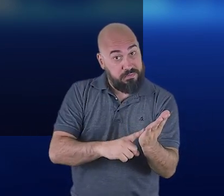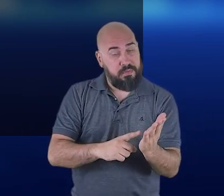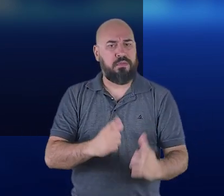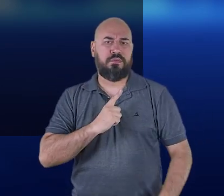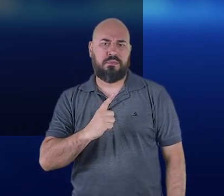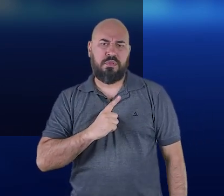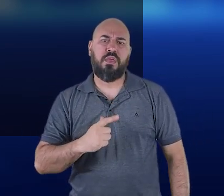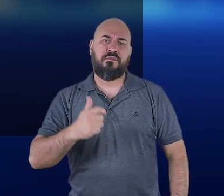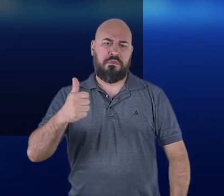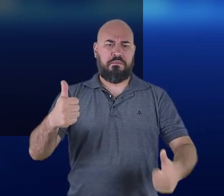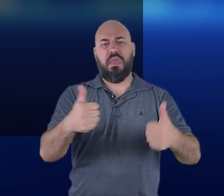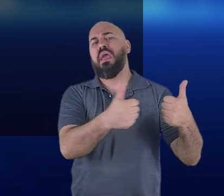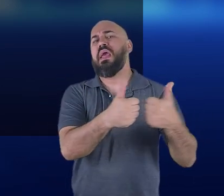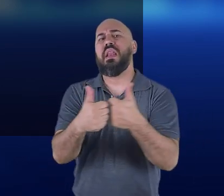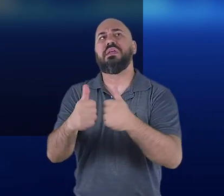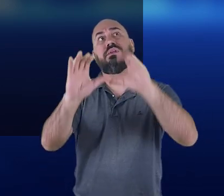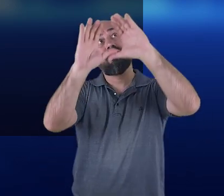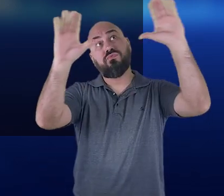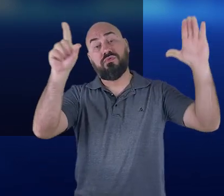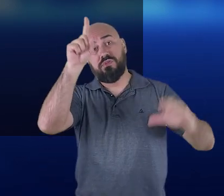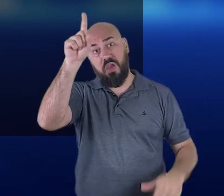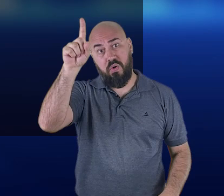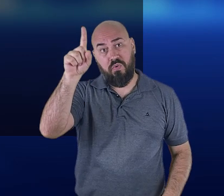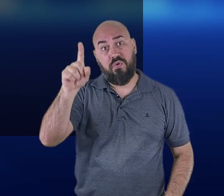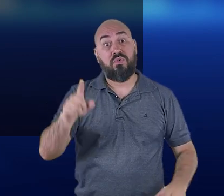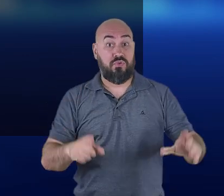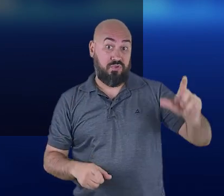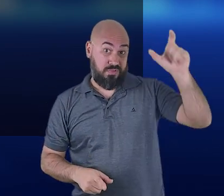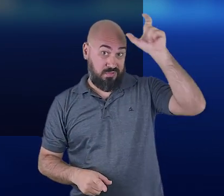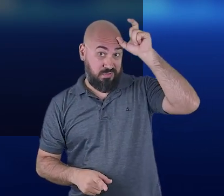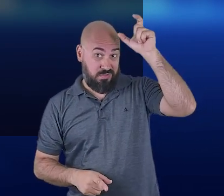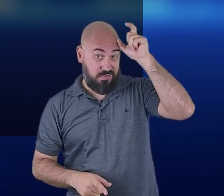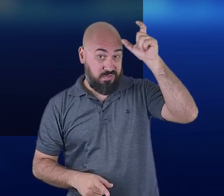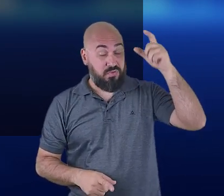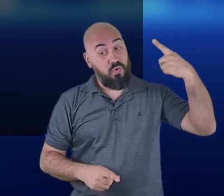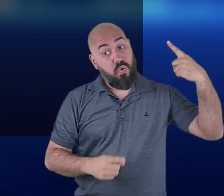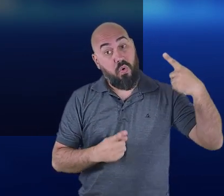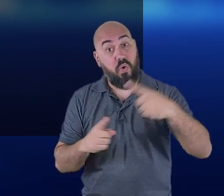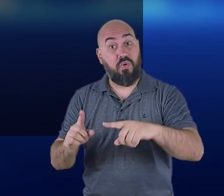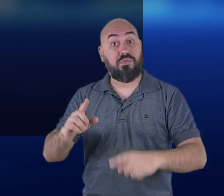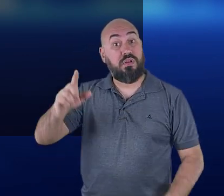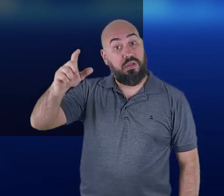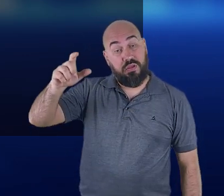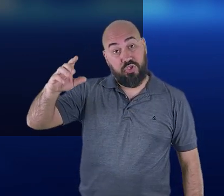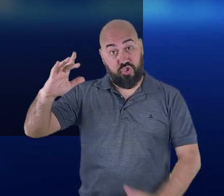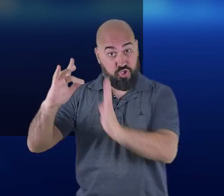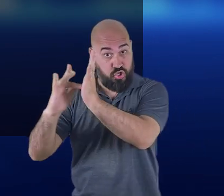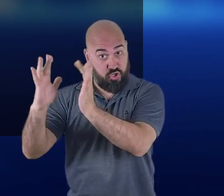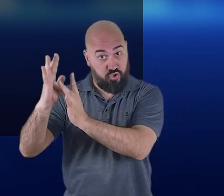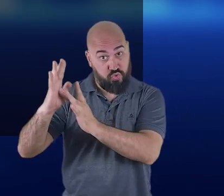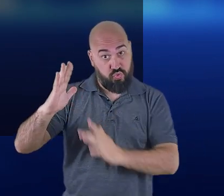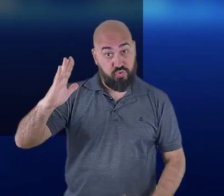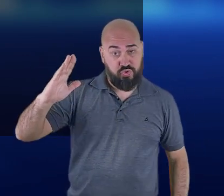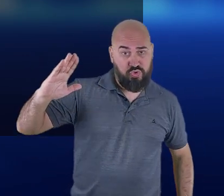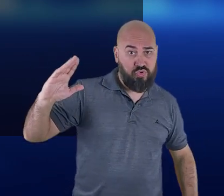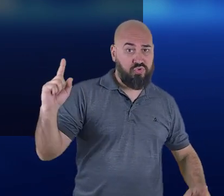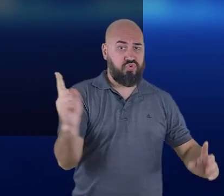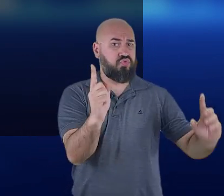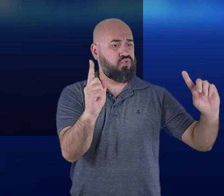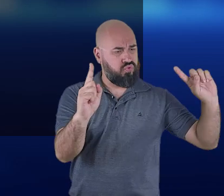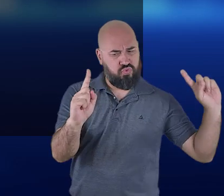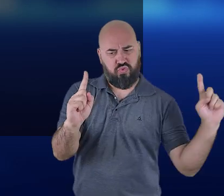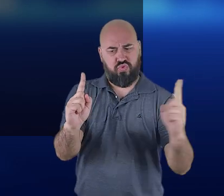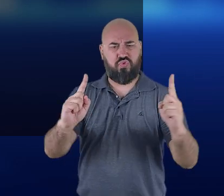e os seus anjos pelejaram contra o dragão. Também pelejaram o dragão e os